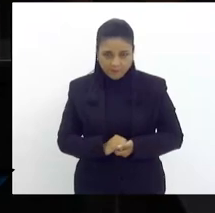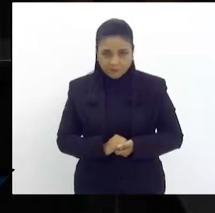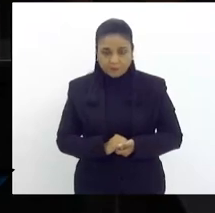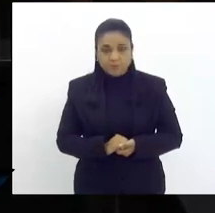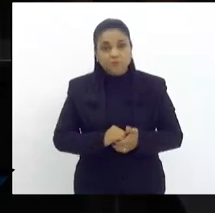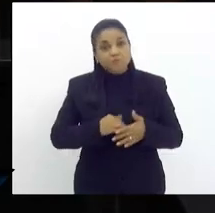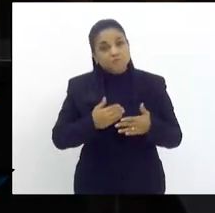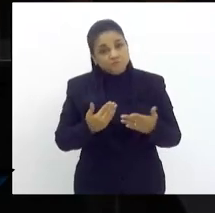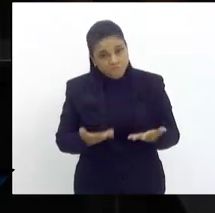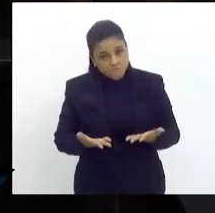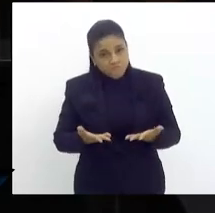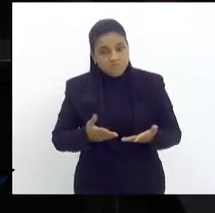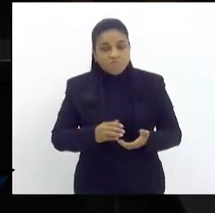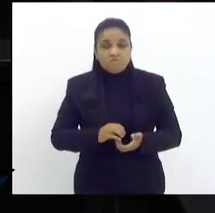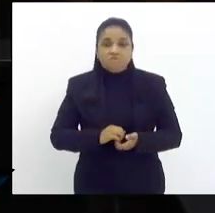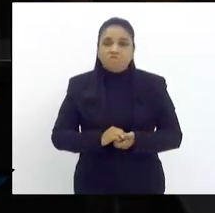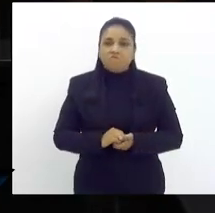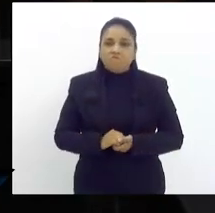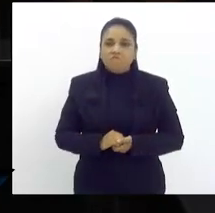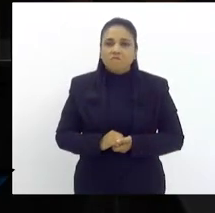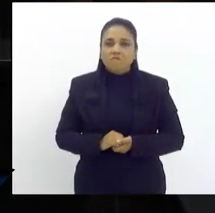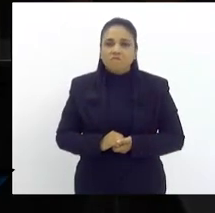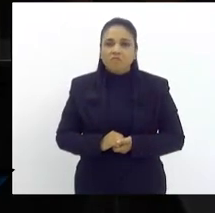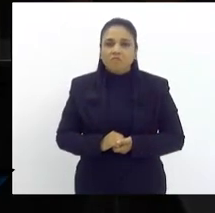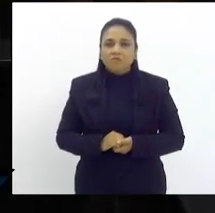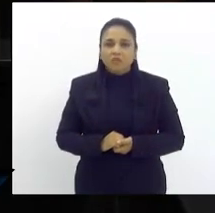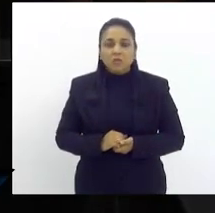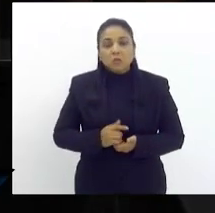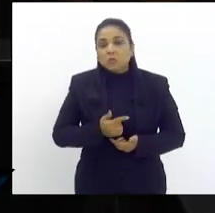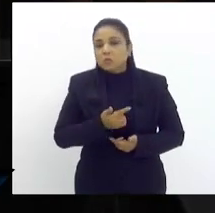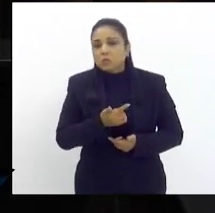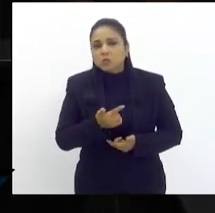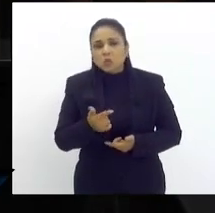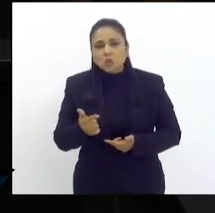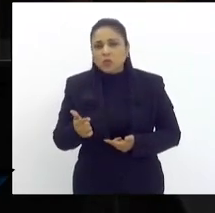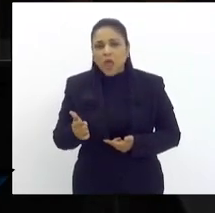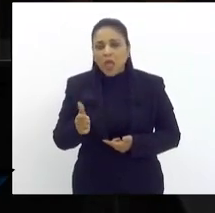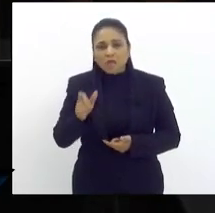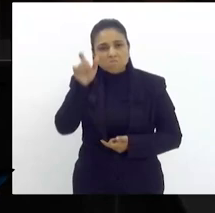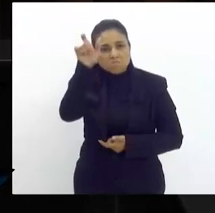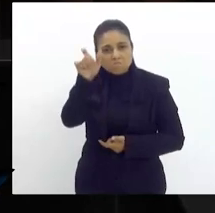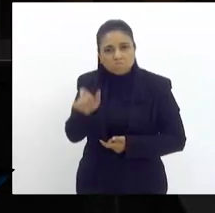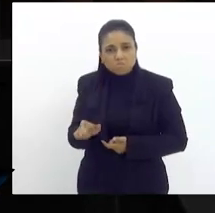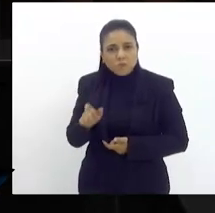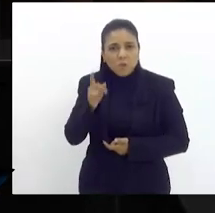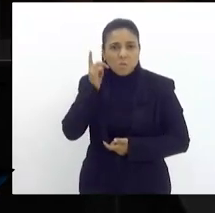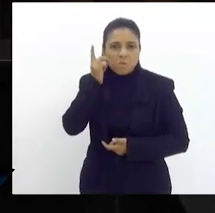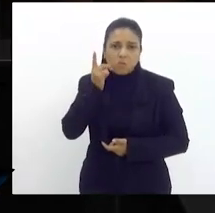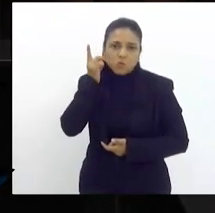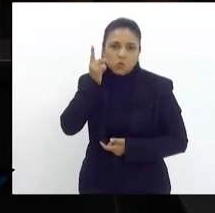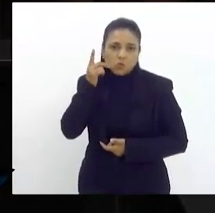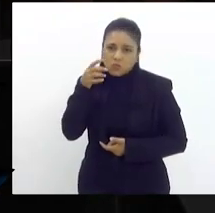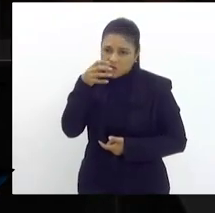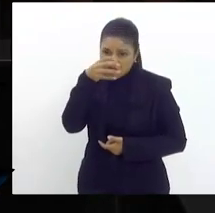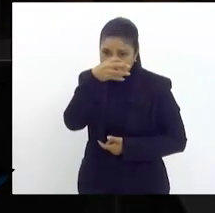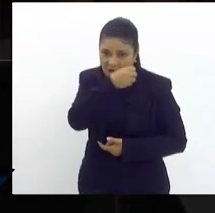até porque não tem político não acredito em político Salvador